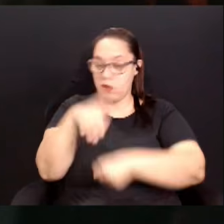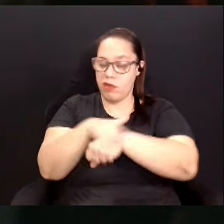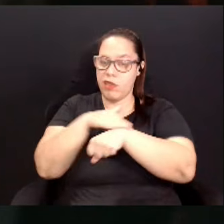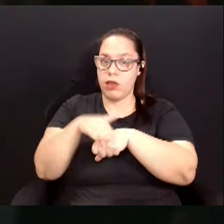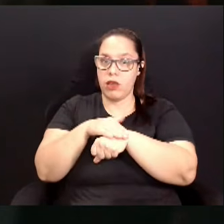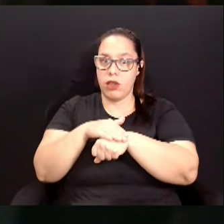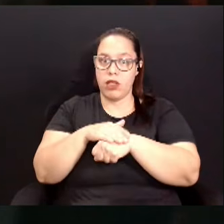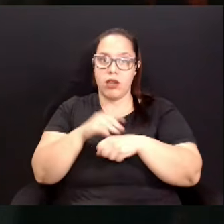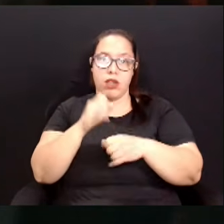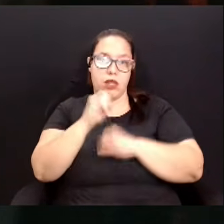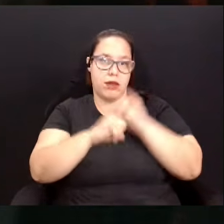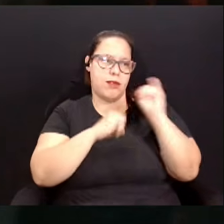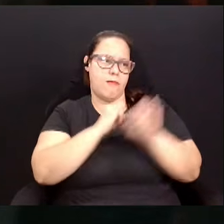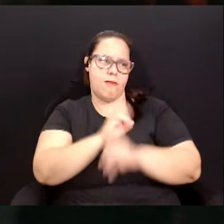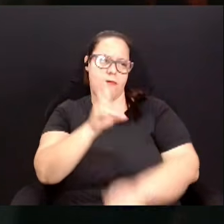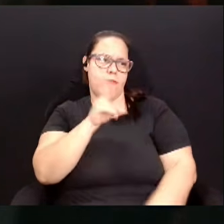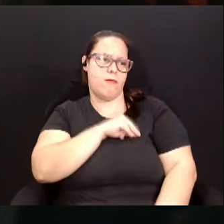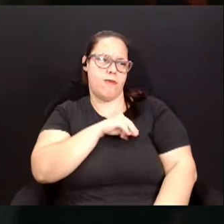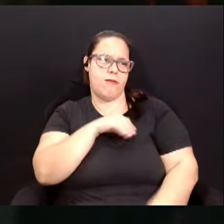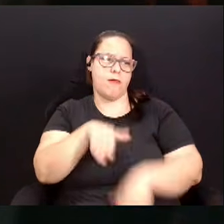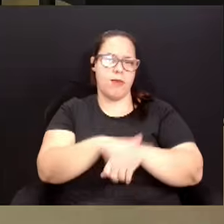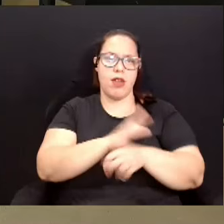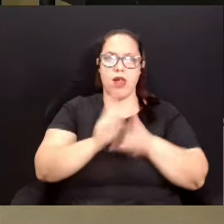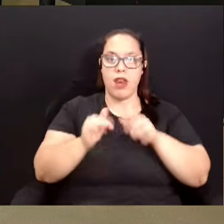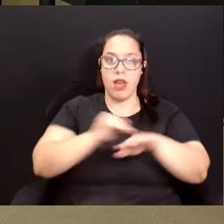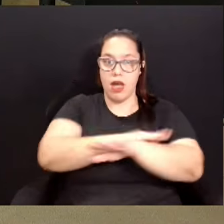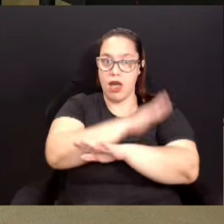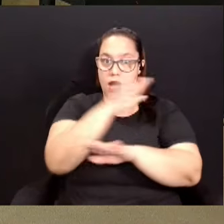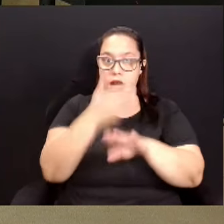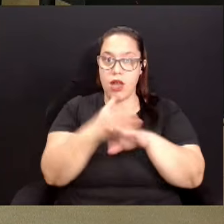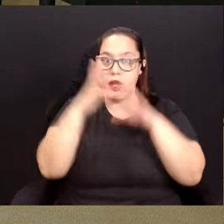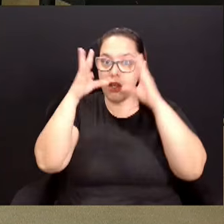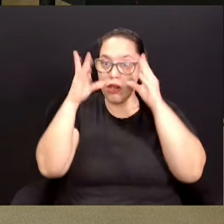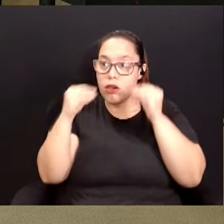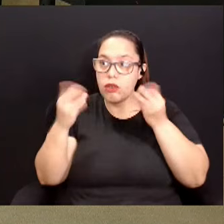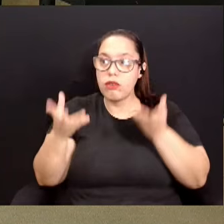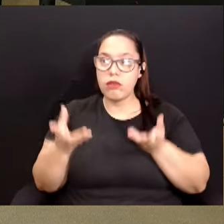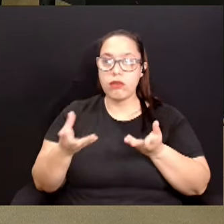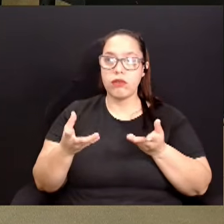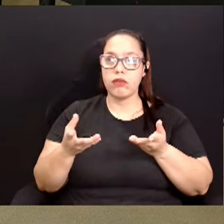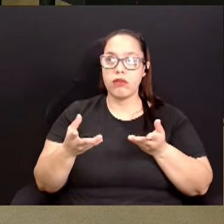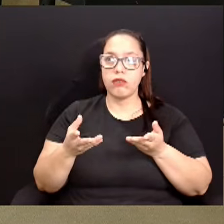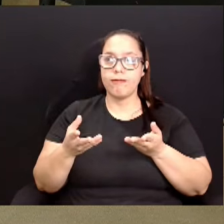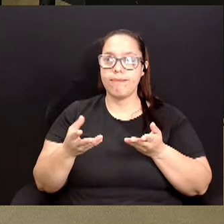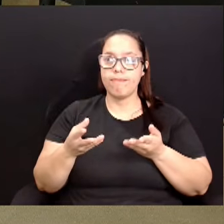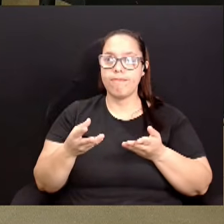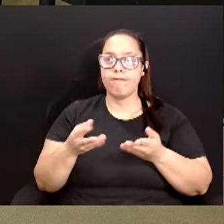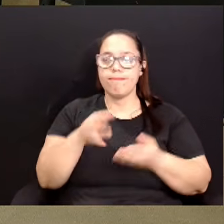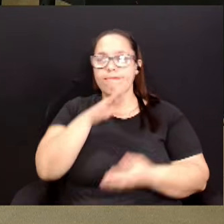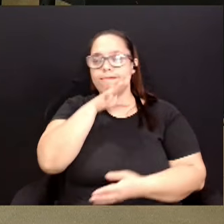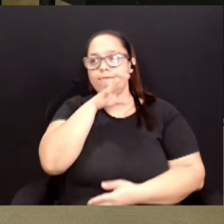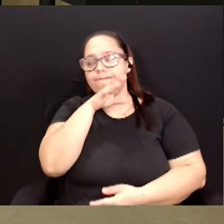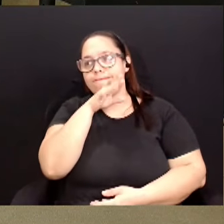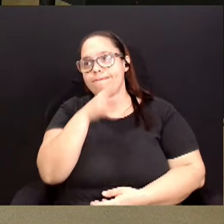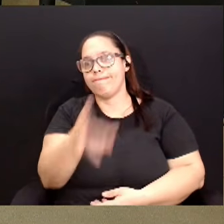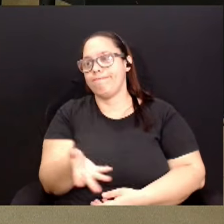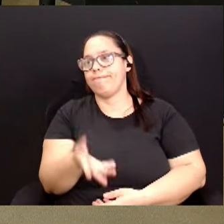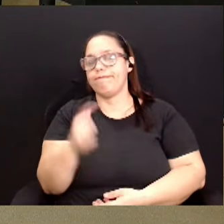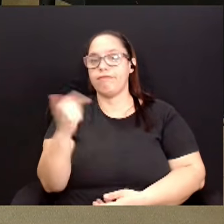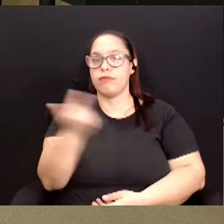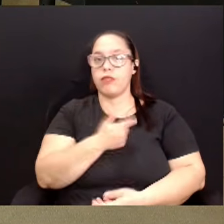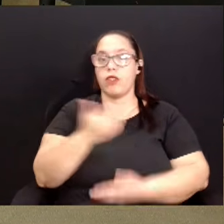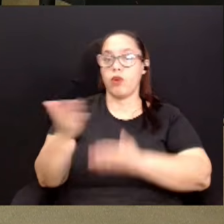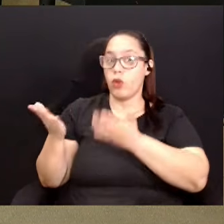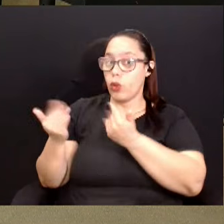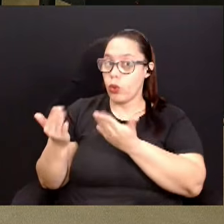Na internet a gente conversa a noite toda. Então, que pecado que está acontecendo, né, com os nossos jovens, com os